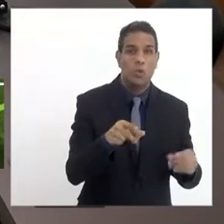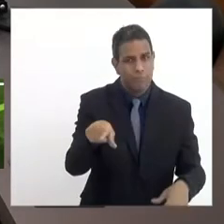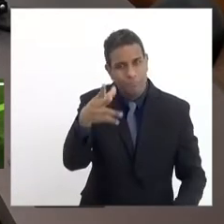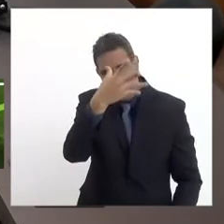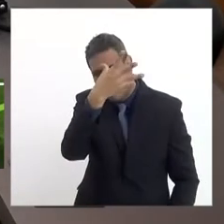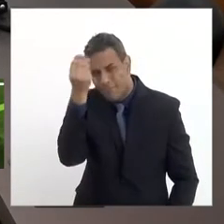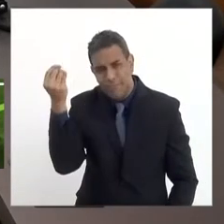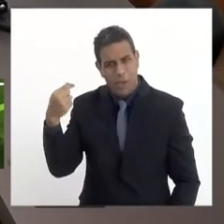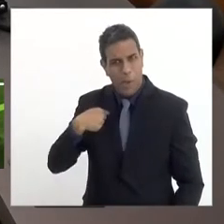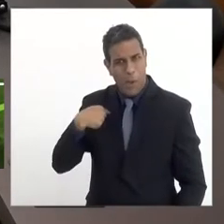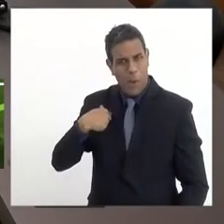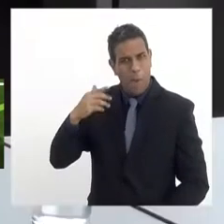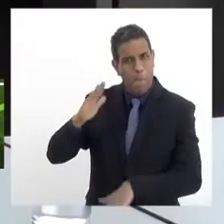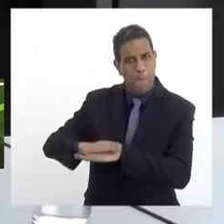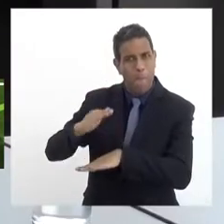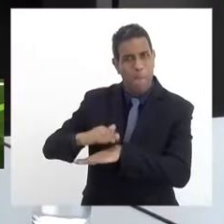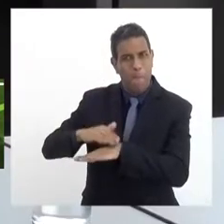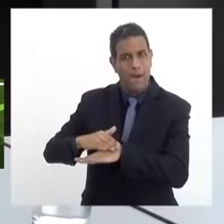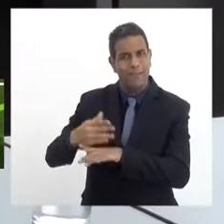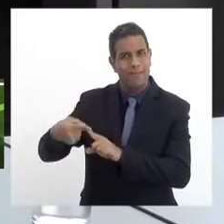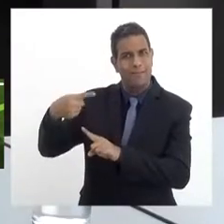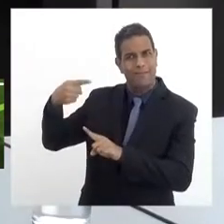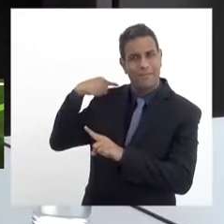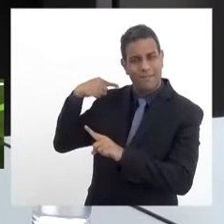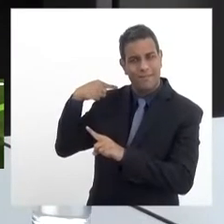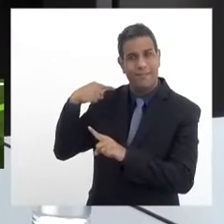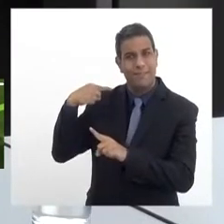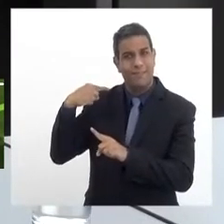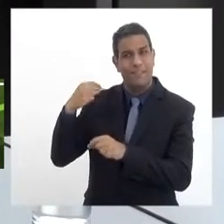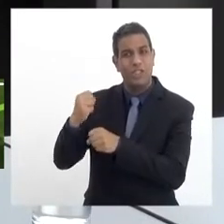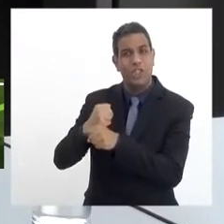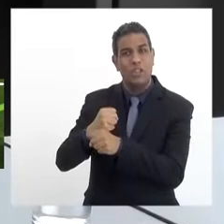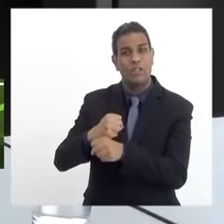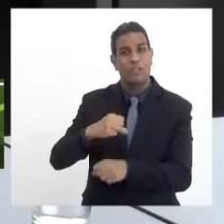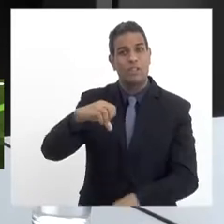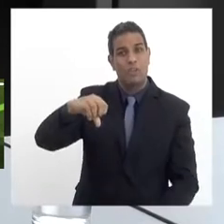esquece que eu sou da geração de 68, viu, Mink?